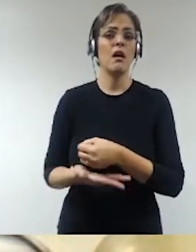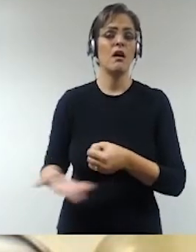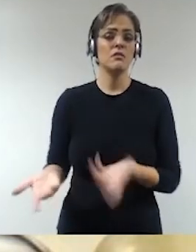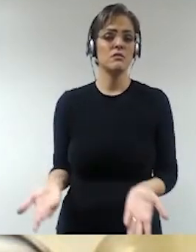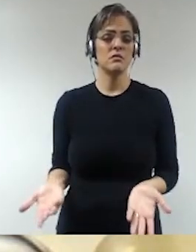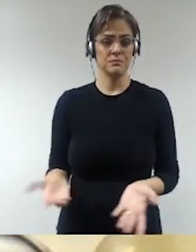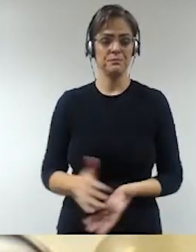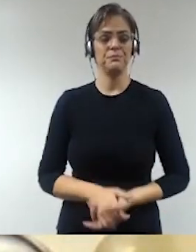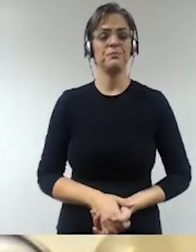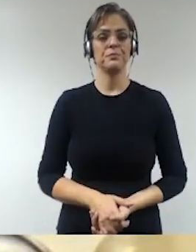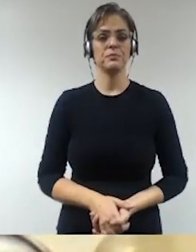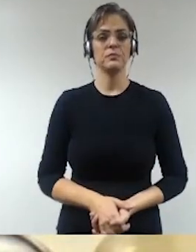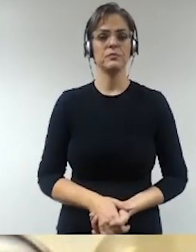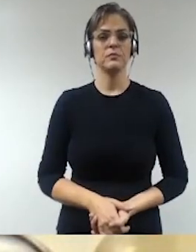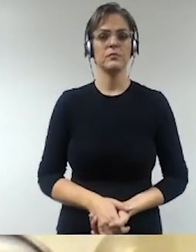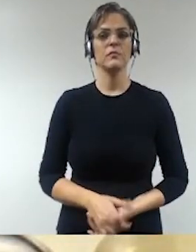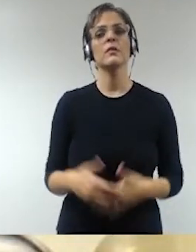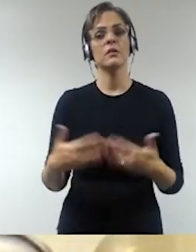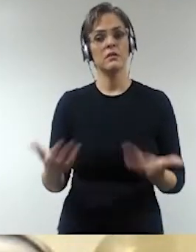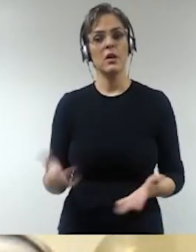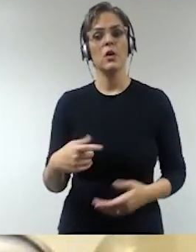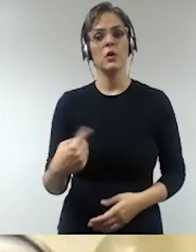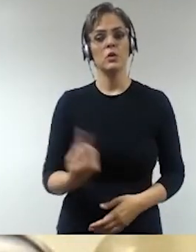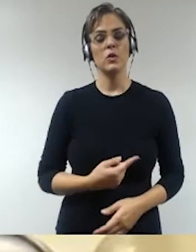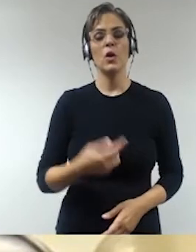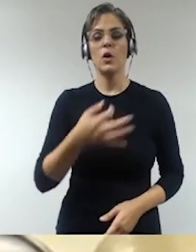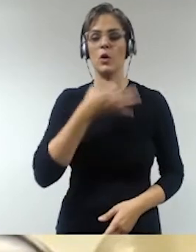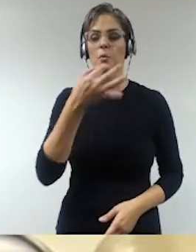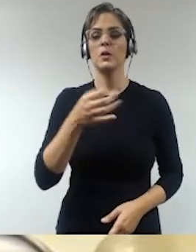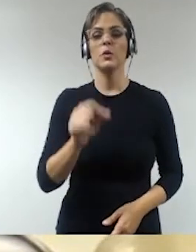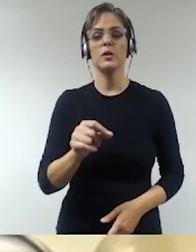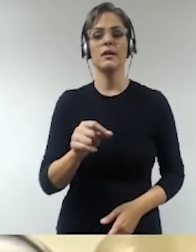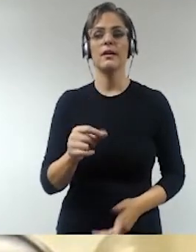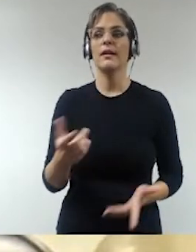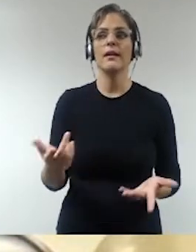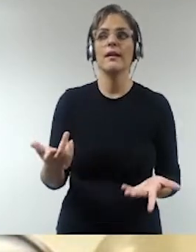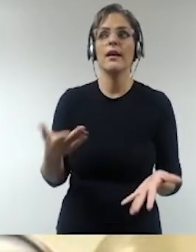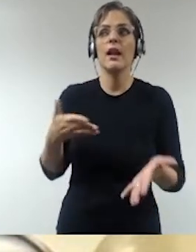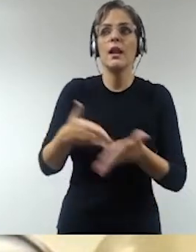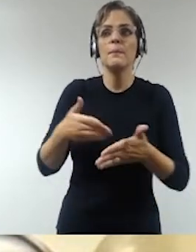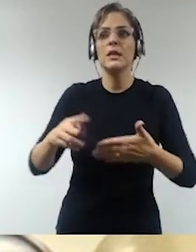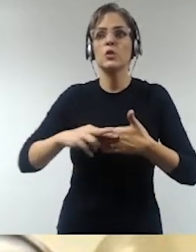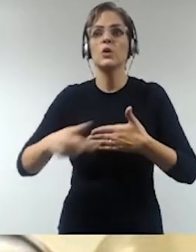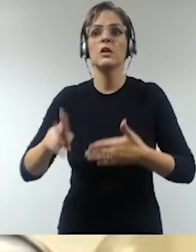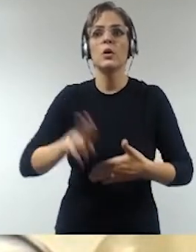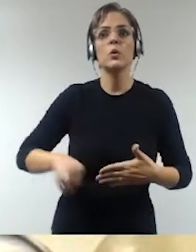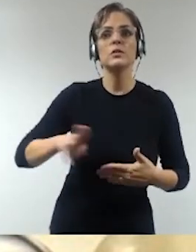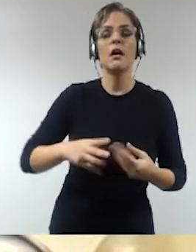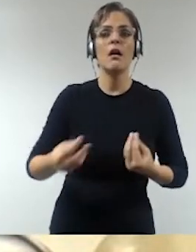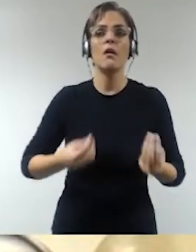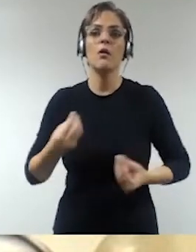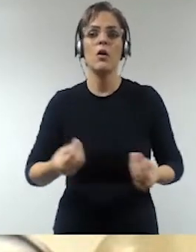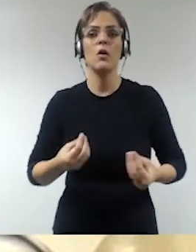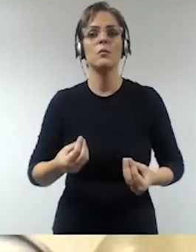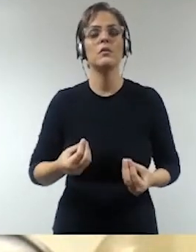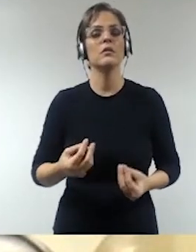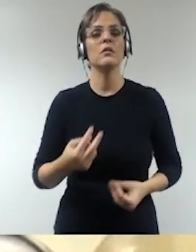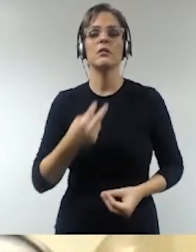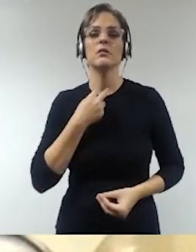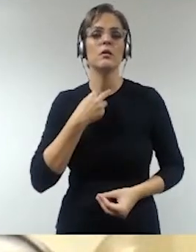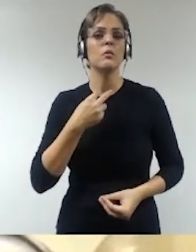fundamentação. O que a gente entende como limite para a aplicação do consequencialismo jurídico é o quê? Que ele não seja